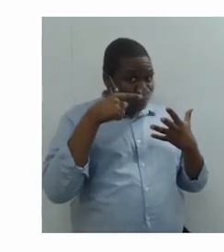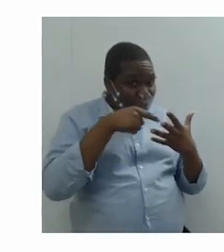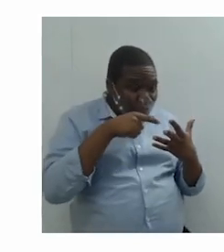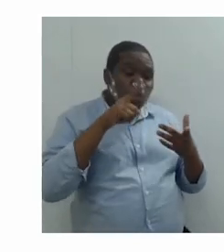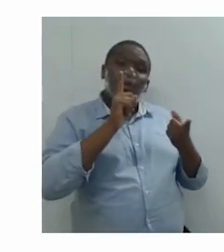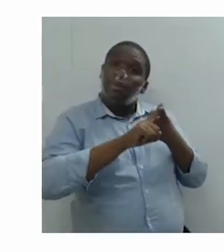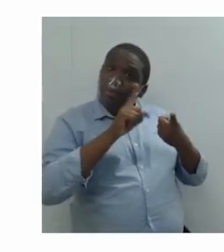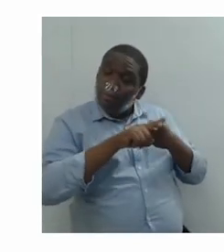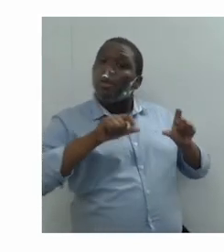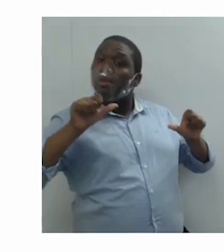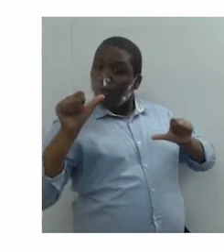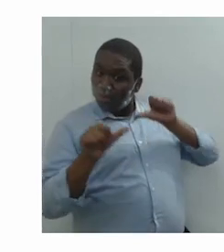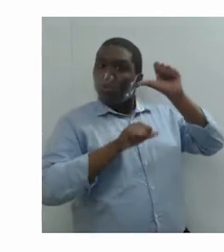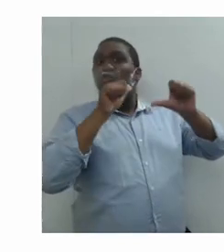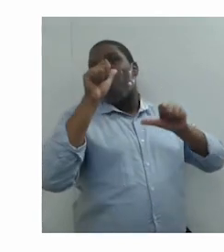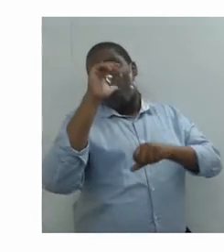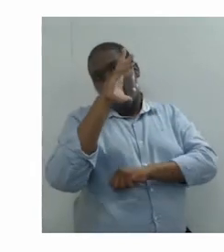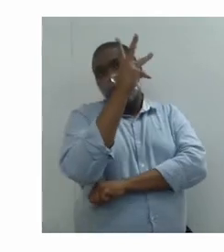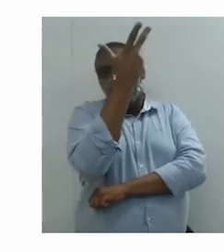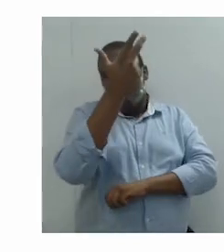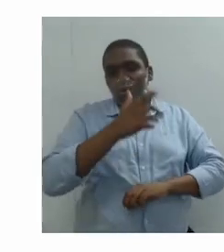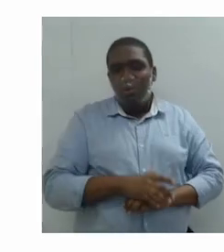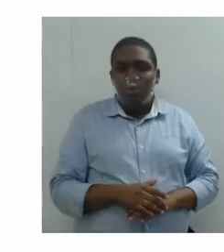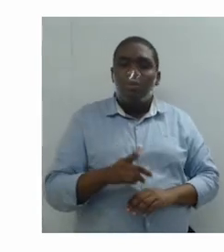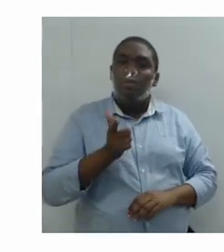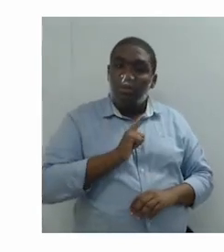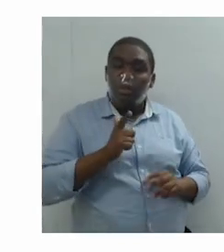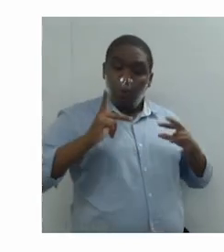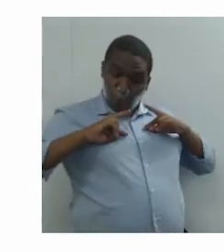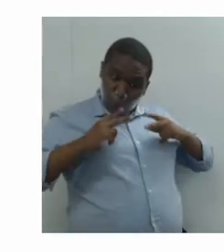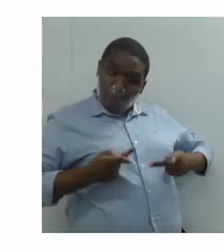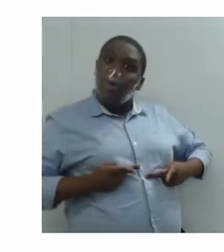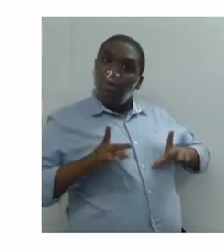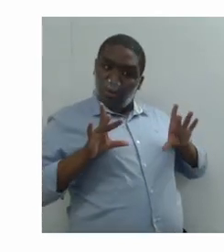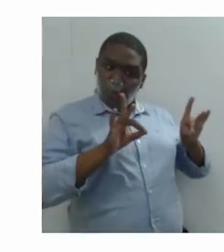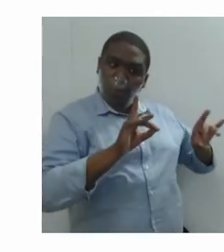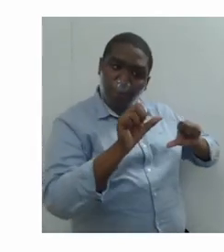transformam essa natureza. Tem ação humana,